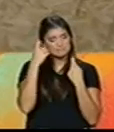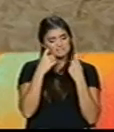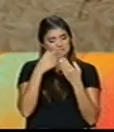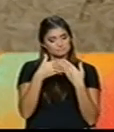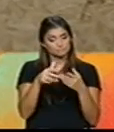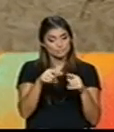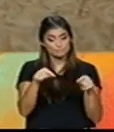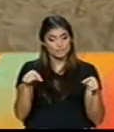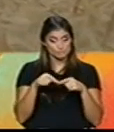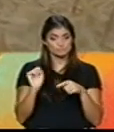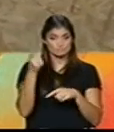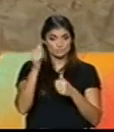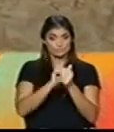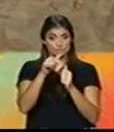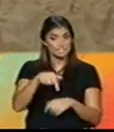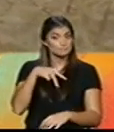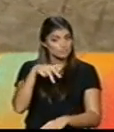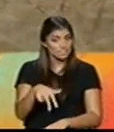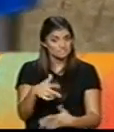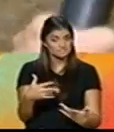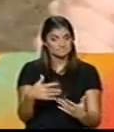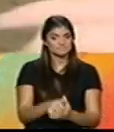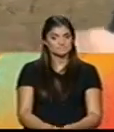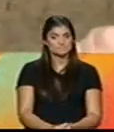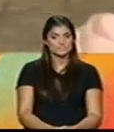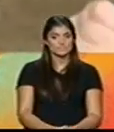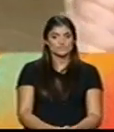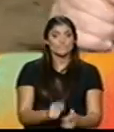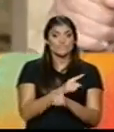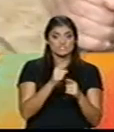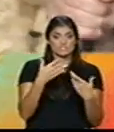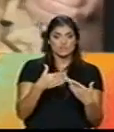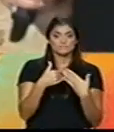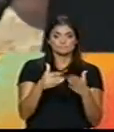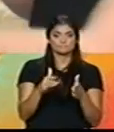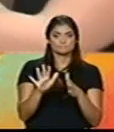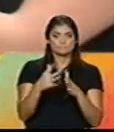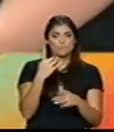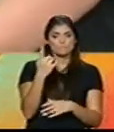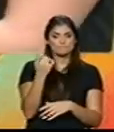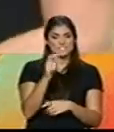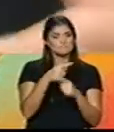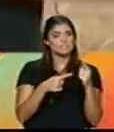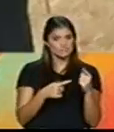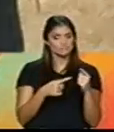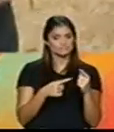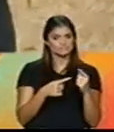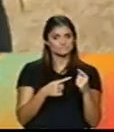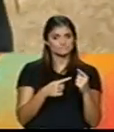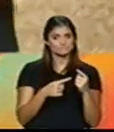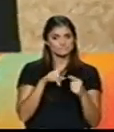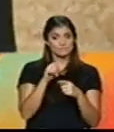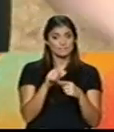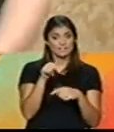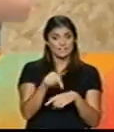espaço da modalidade cá em Portugal? E como é que tem sido? Vocês neste momento estão abertos há cerca de um mês e meio, não é? Obviamente que estamos